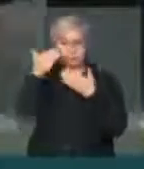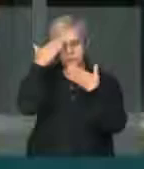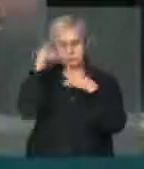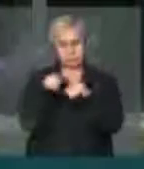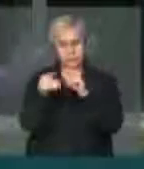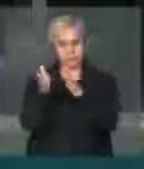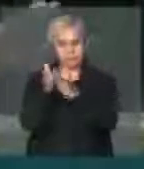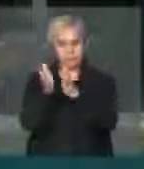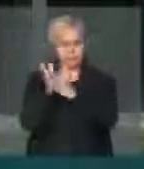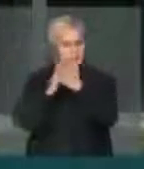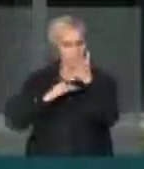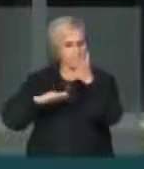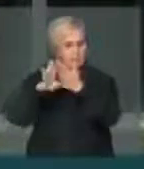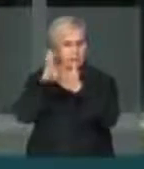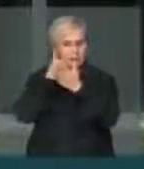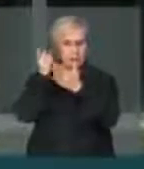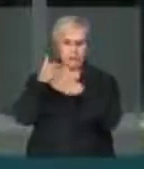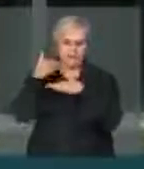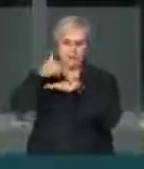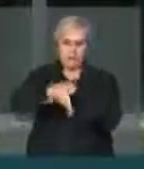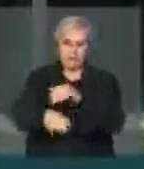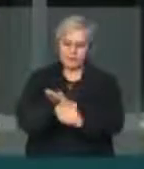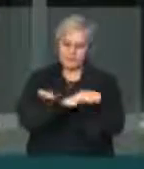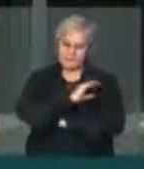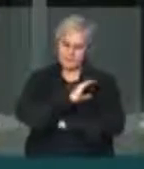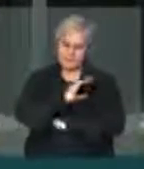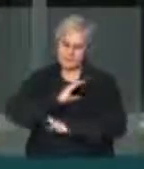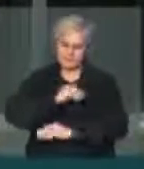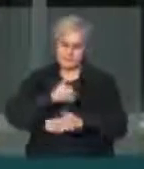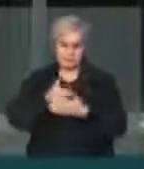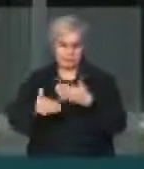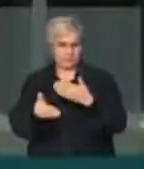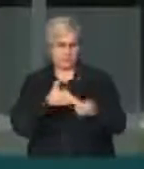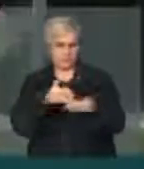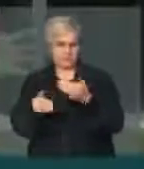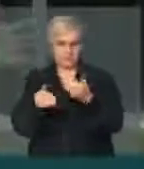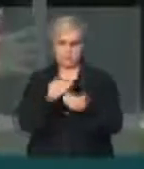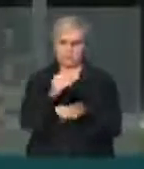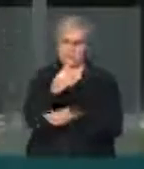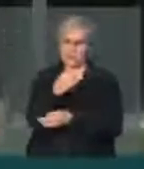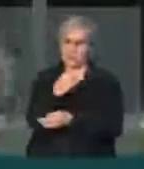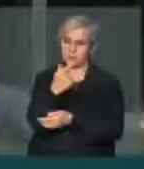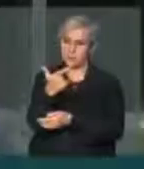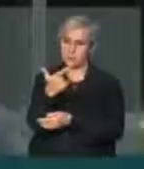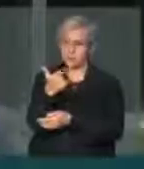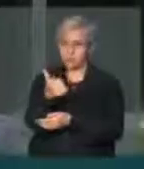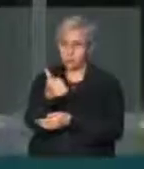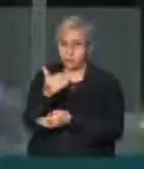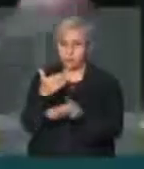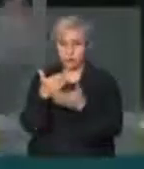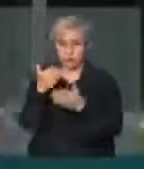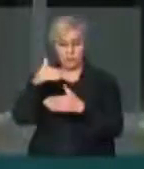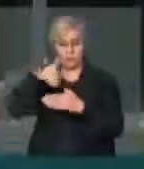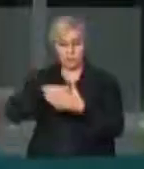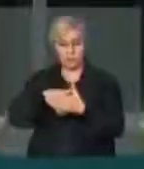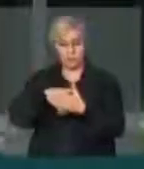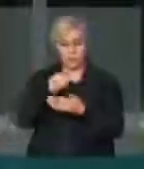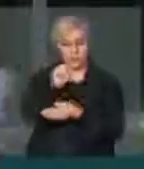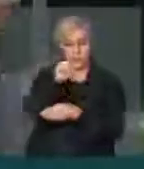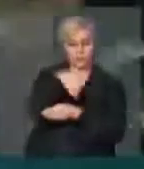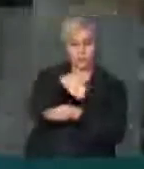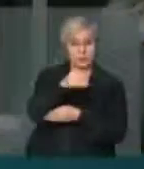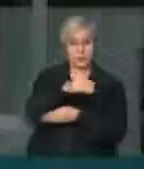a todos os deputados que compõem a comissão, independente daqueles 21 que votaram favoráveis ou 6 que